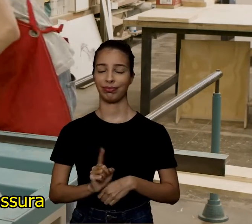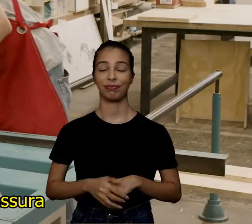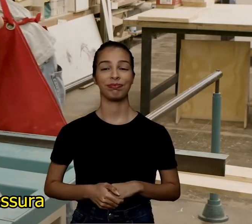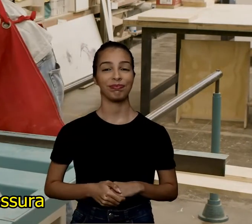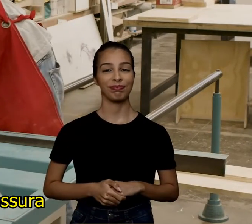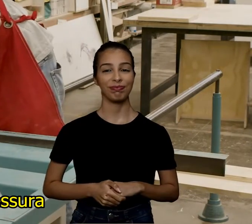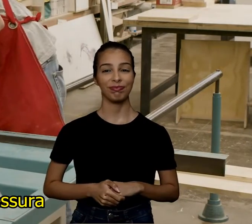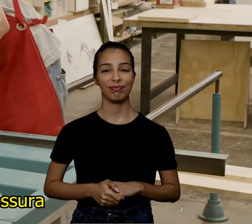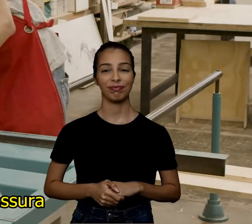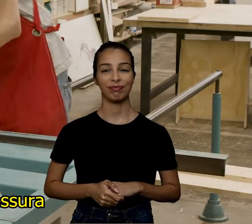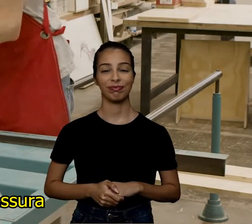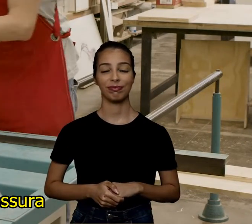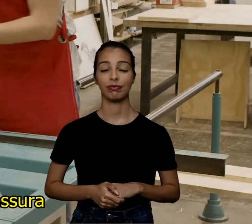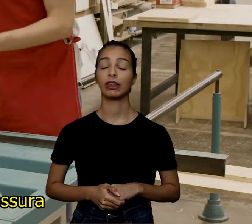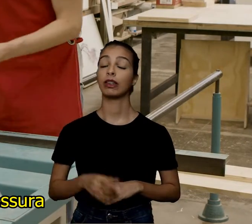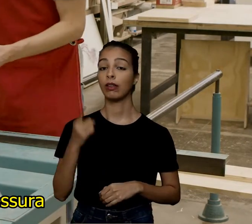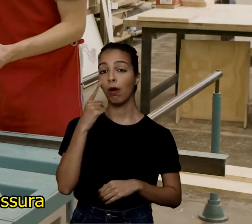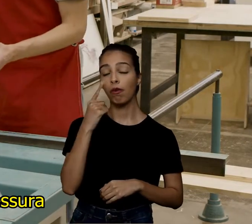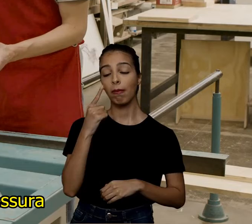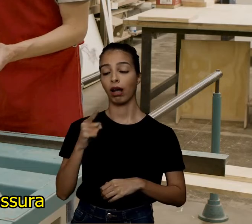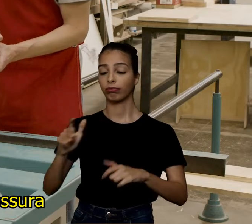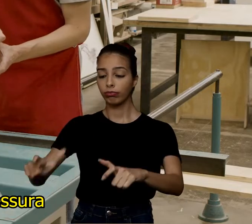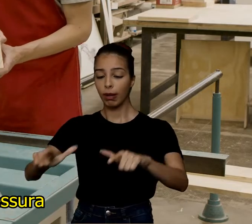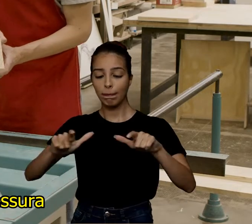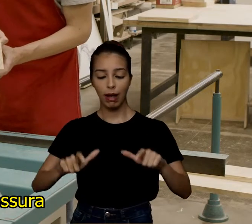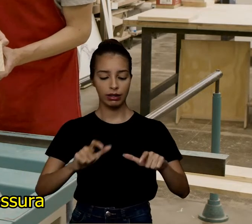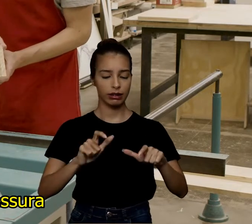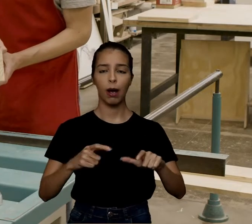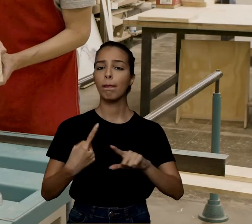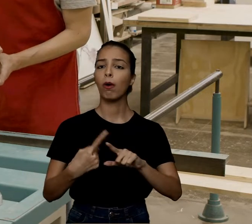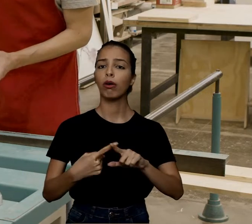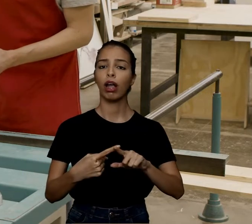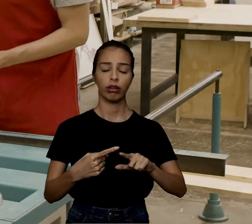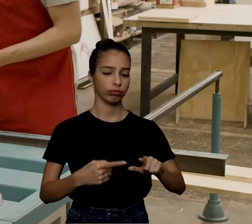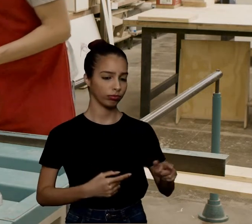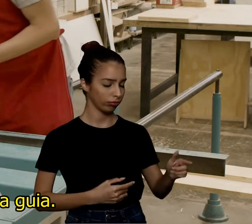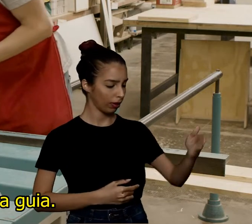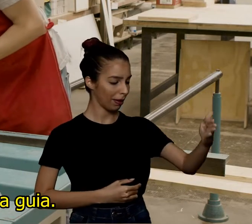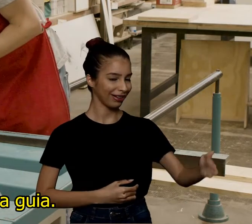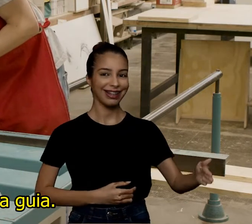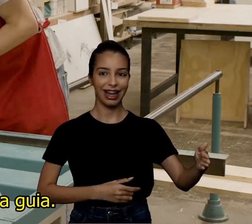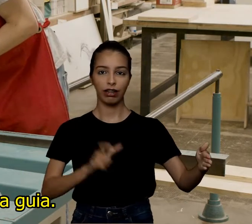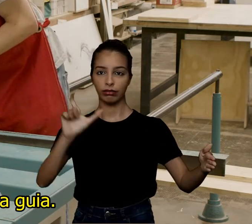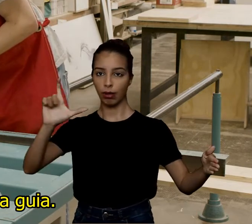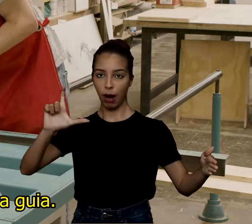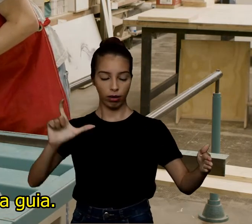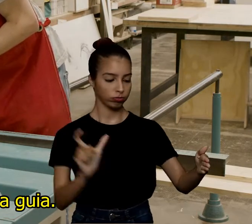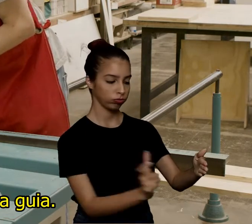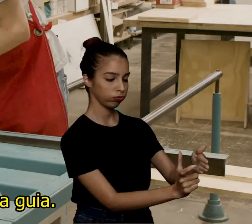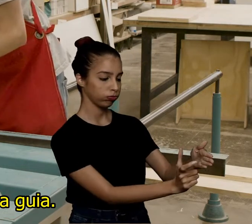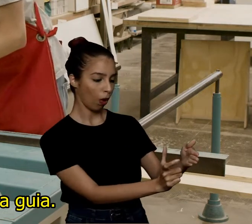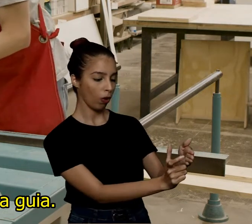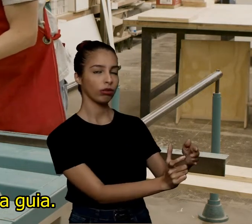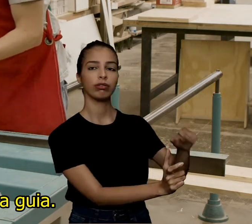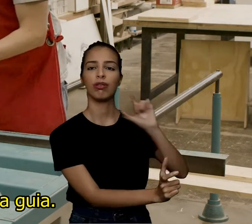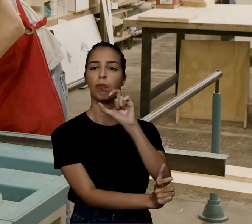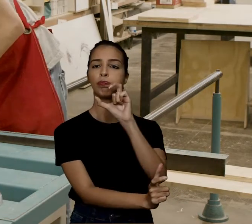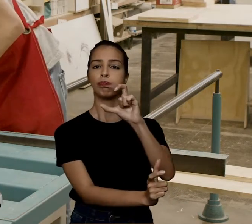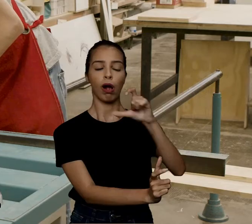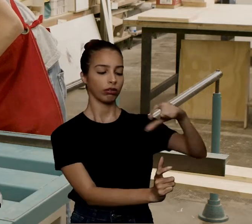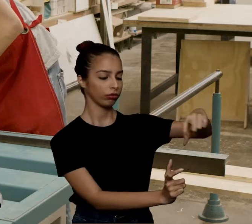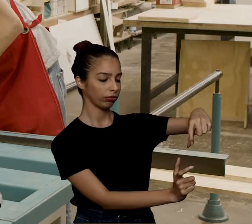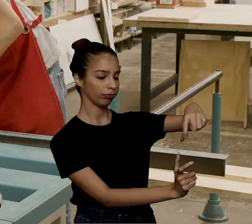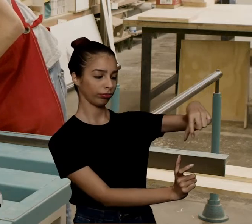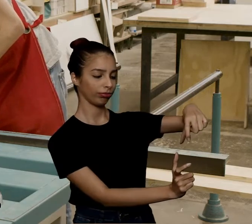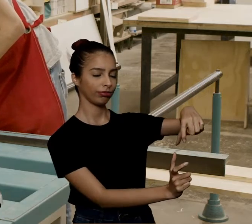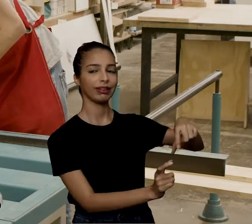Eu vou pegar uma peça que vai me dar uma certa espessura, né? Ou seja, um afastamento além da guia. Eu